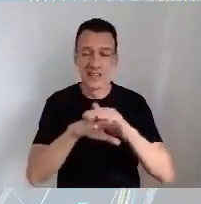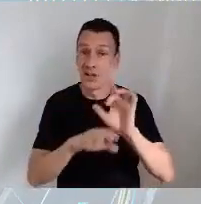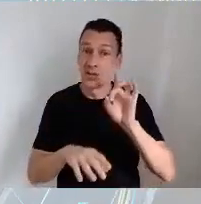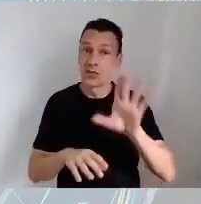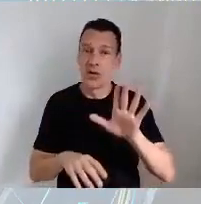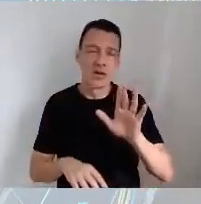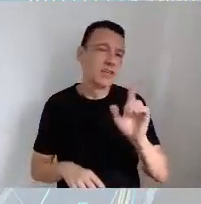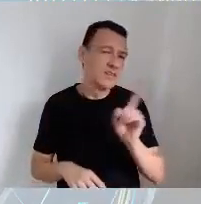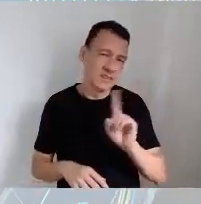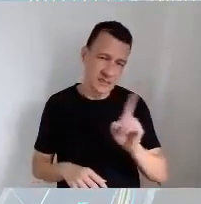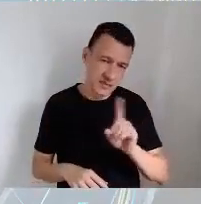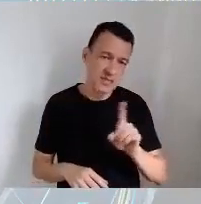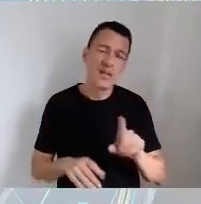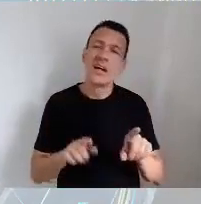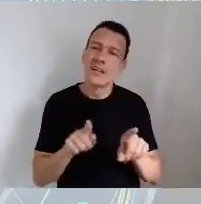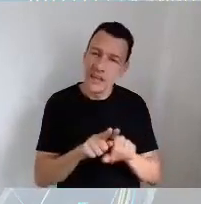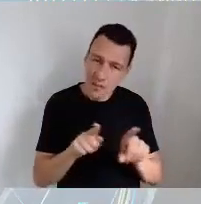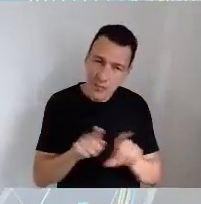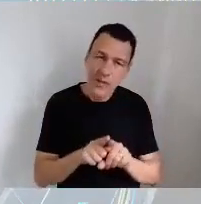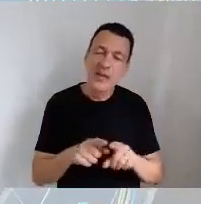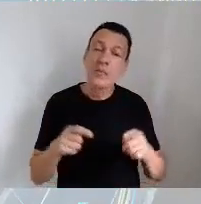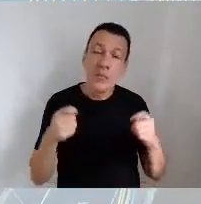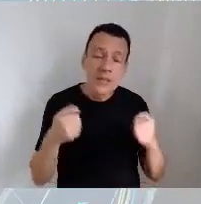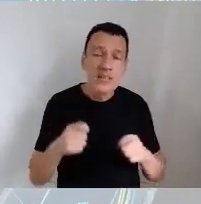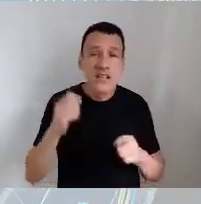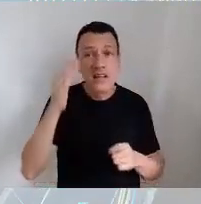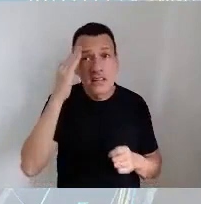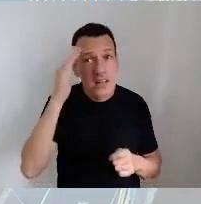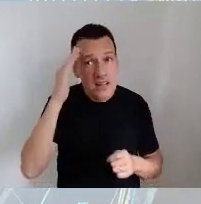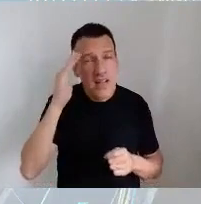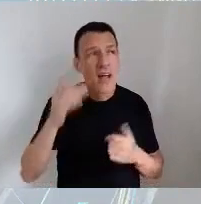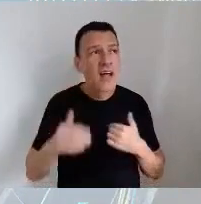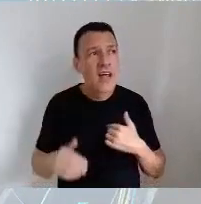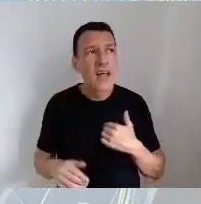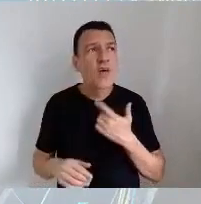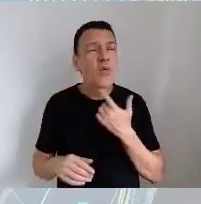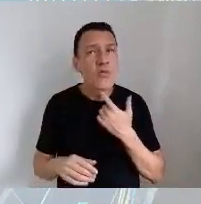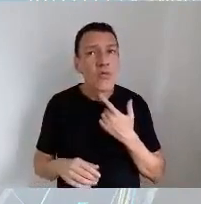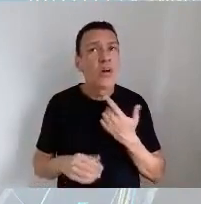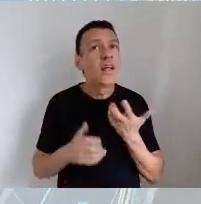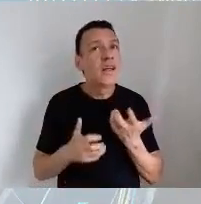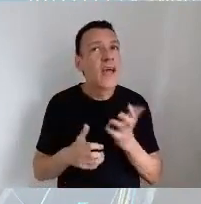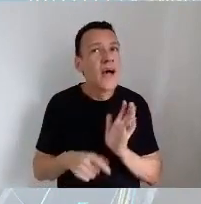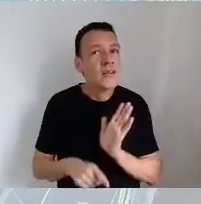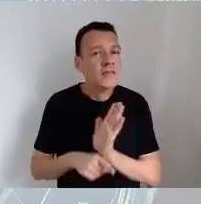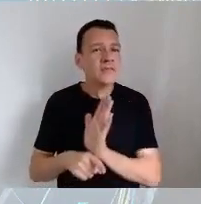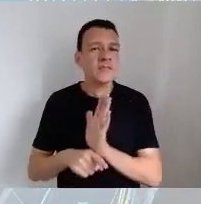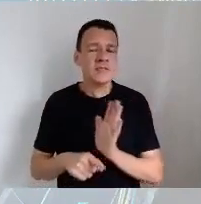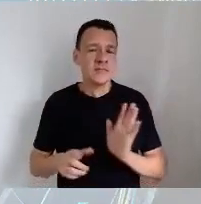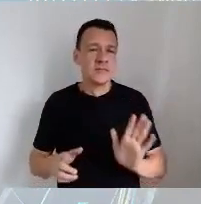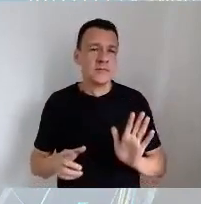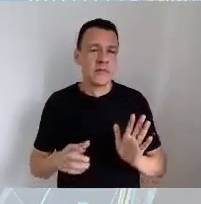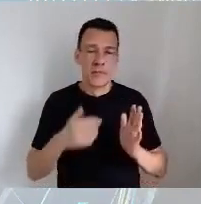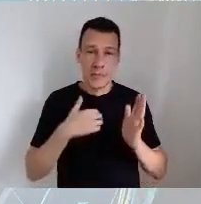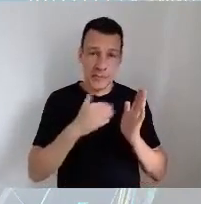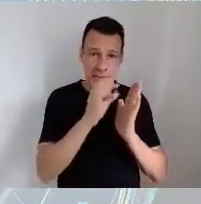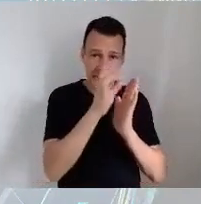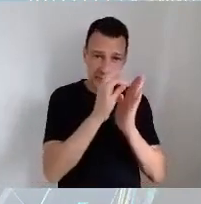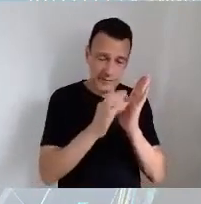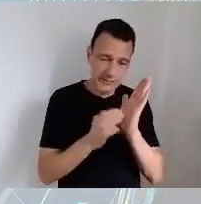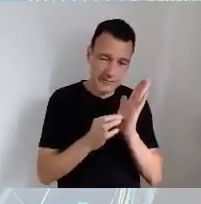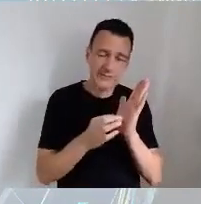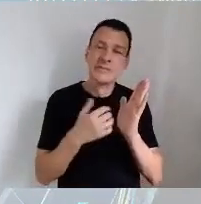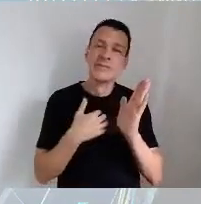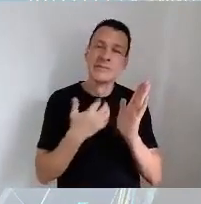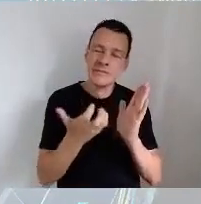entender melhor qual é a tua intenção qual o problema você querendo de fato resolver com o teu código Qual o problema que você